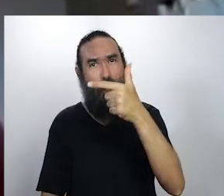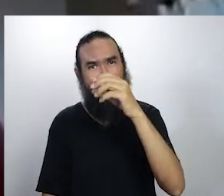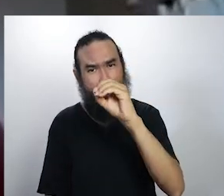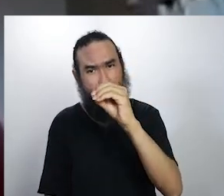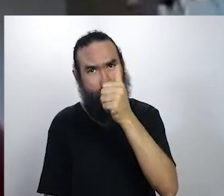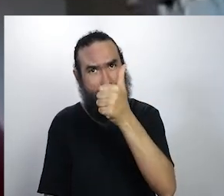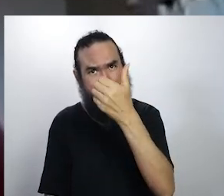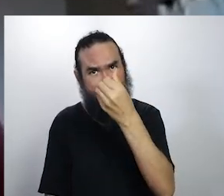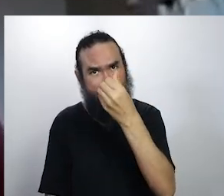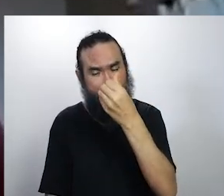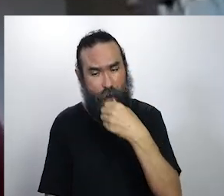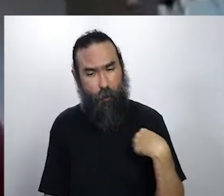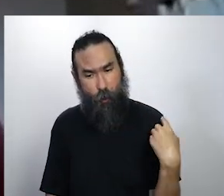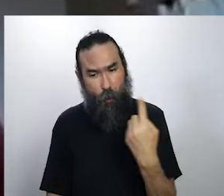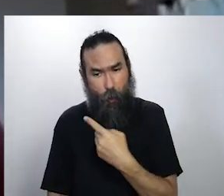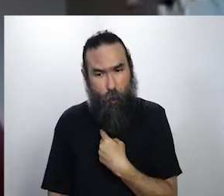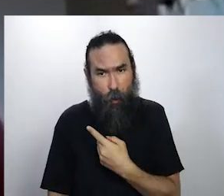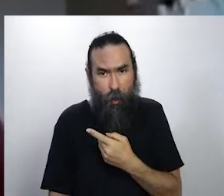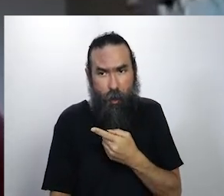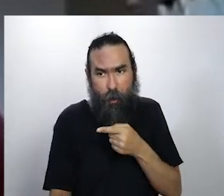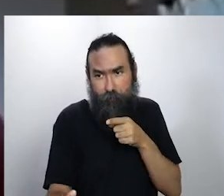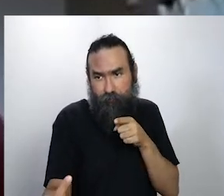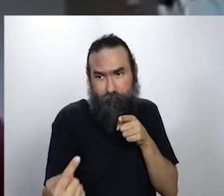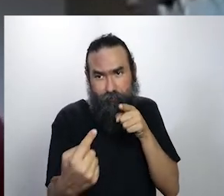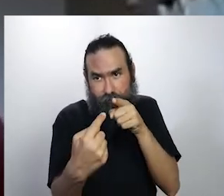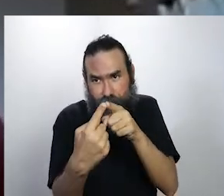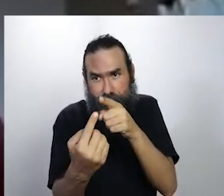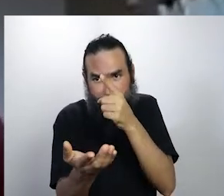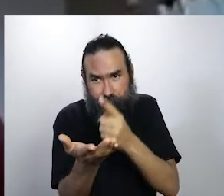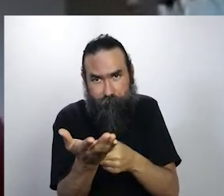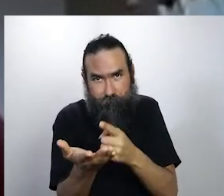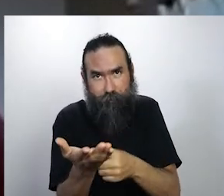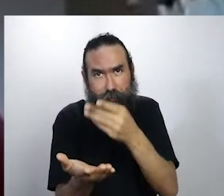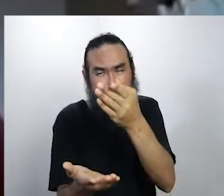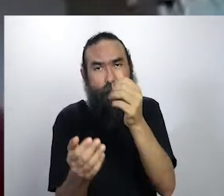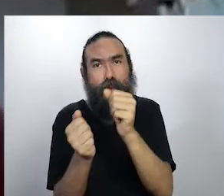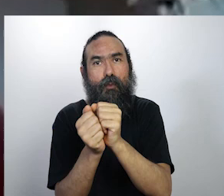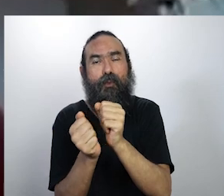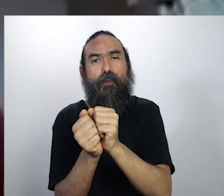da Wikipédia, que é uma plataforma que tem,